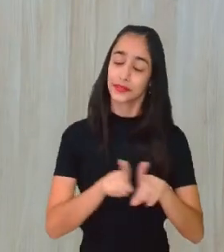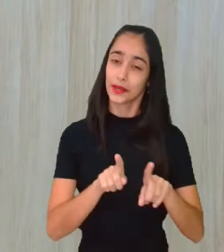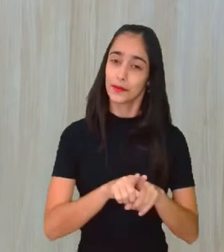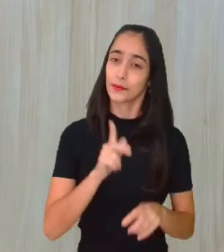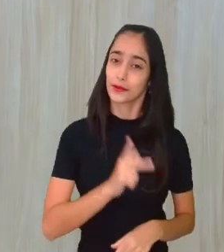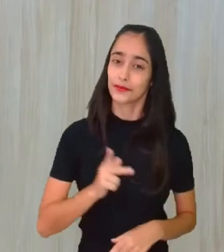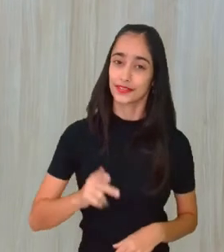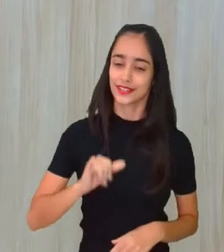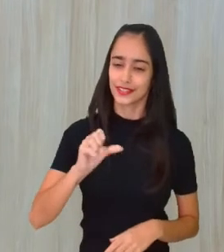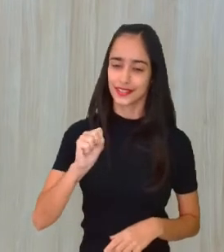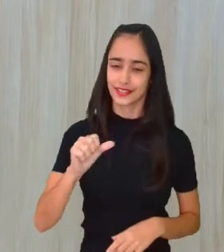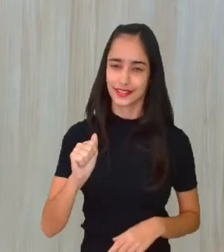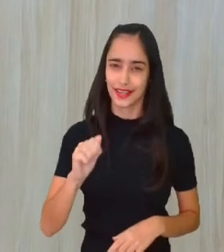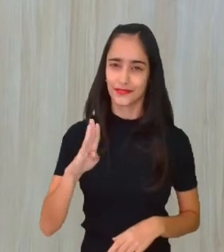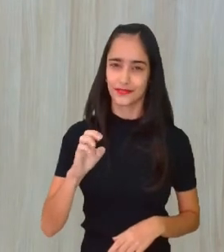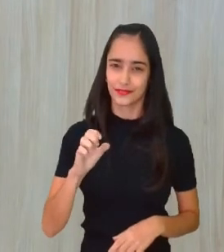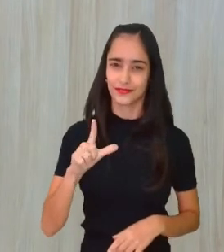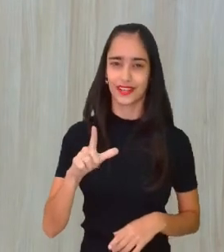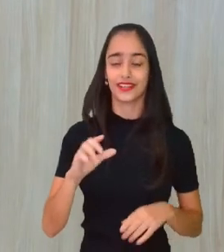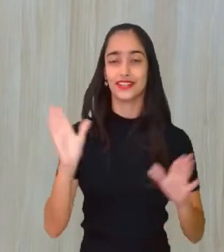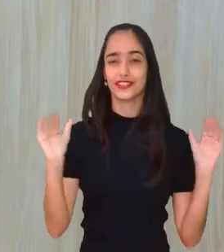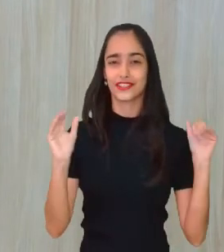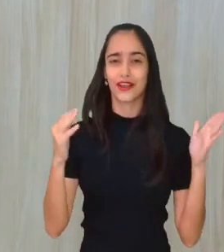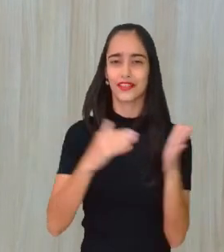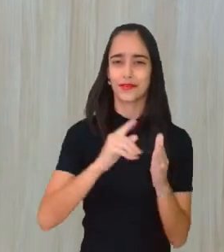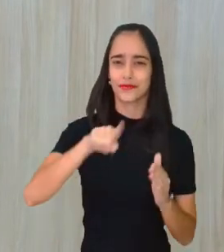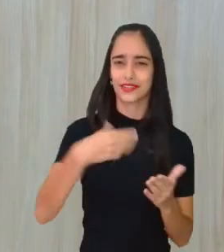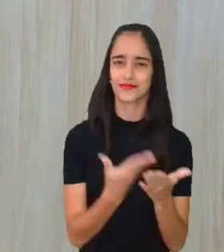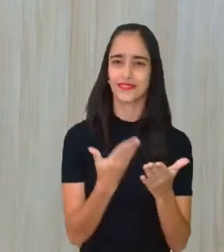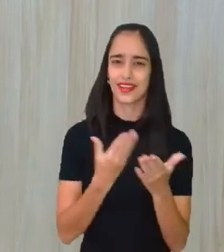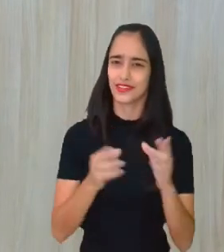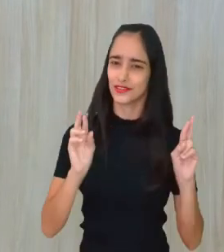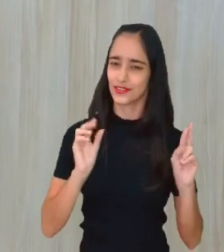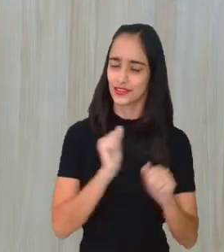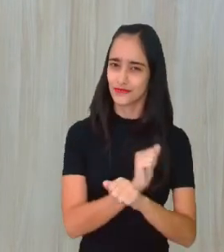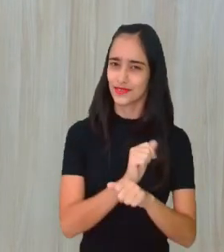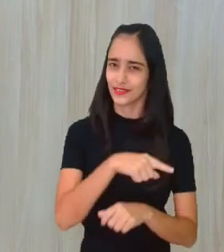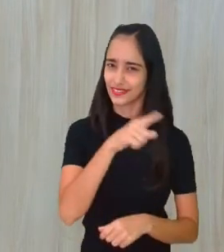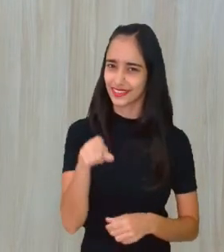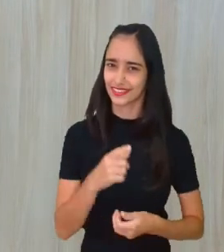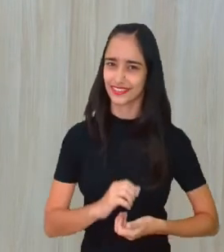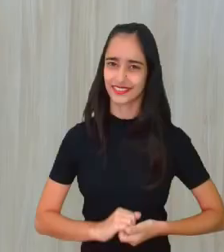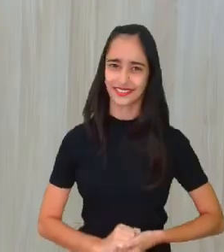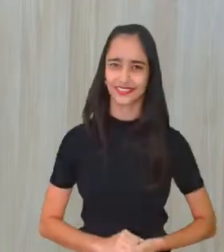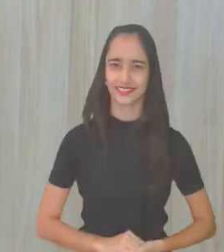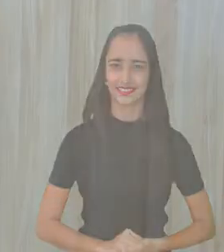a equipe aí, tá certo, pessoal? Tchau, tchau. Até a próxima aula. Eu espero vocês.